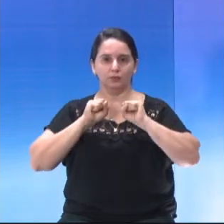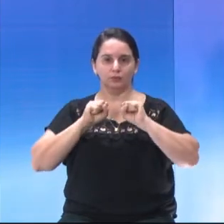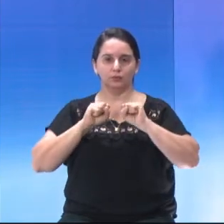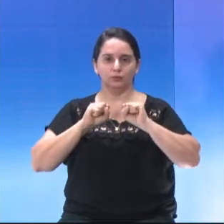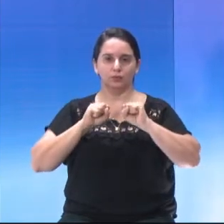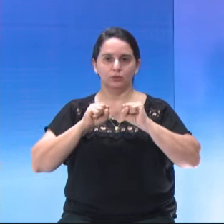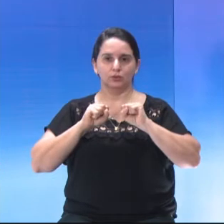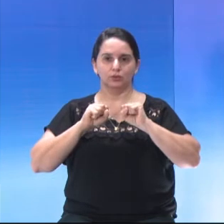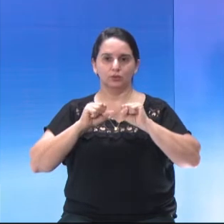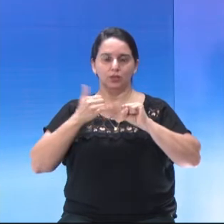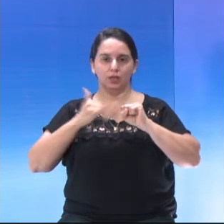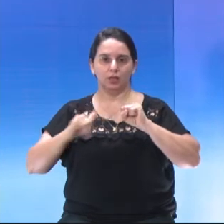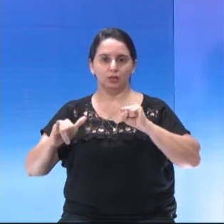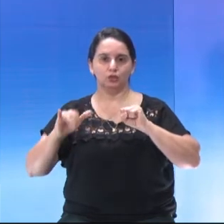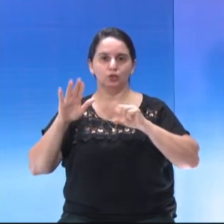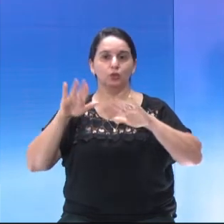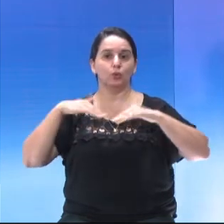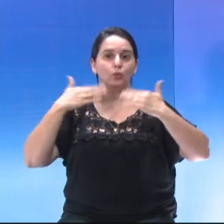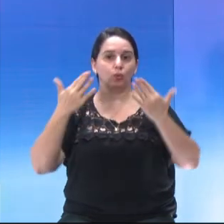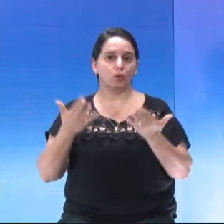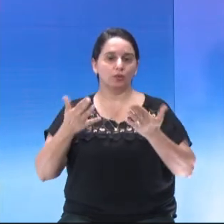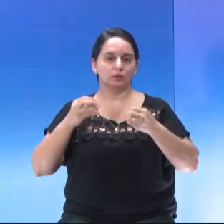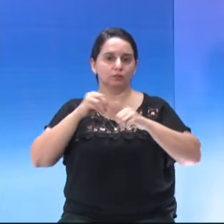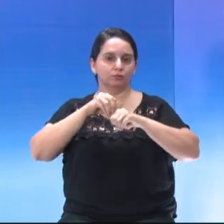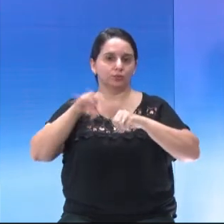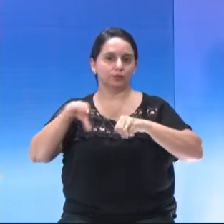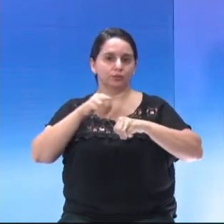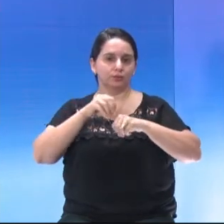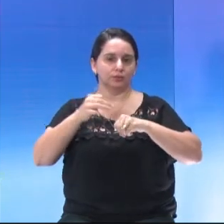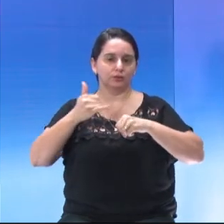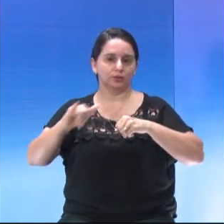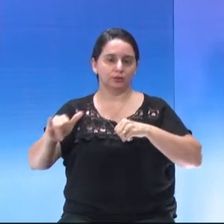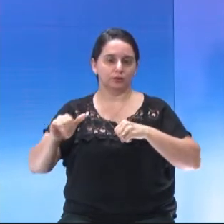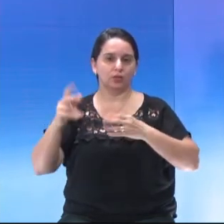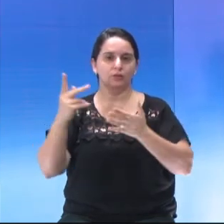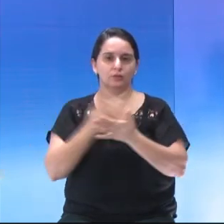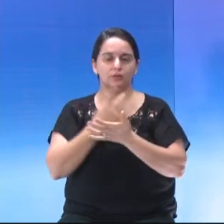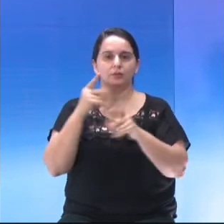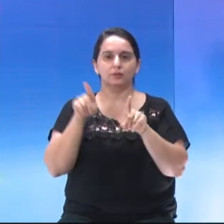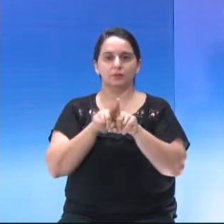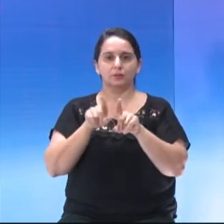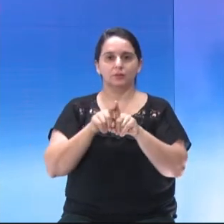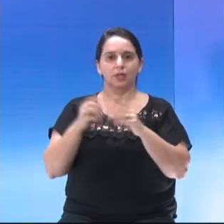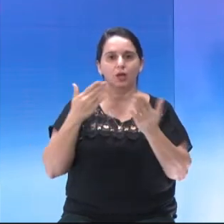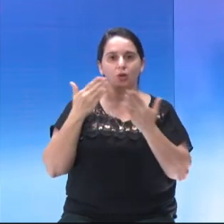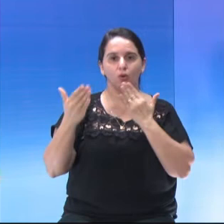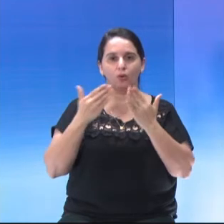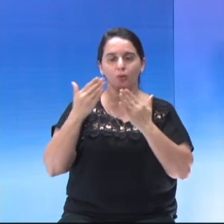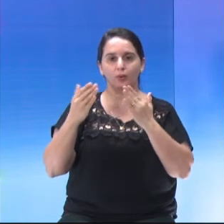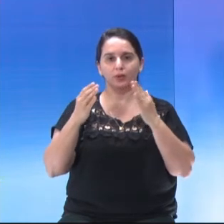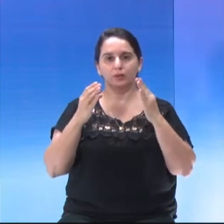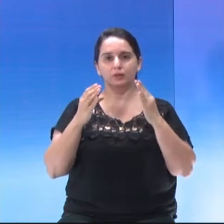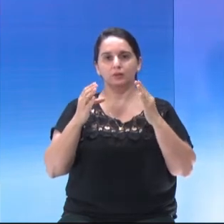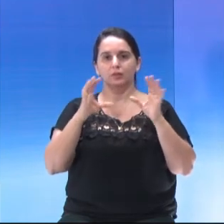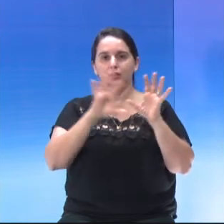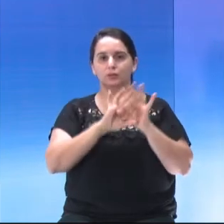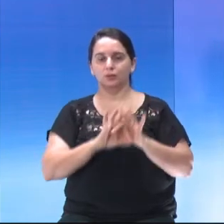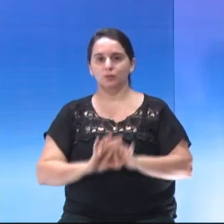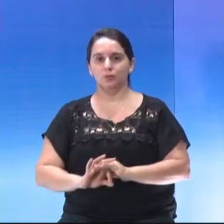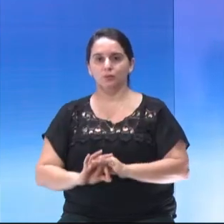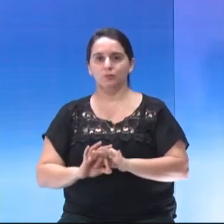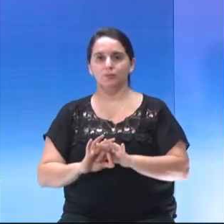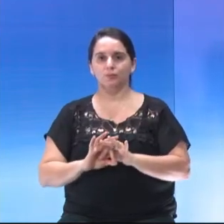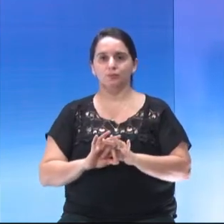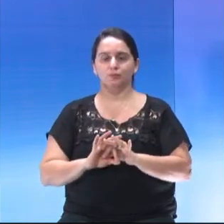absorver energia. E quanto de liberação ou de absorção vai ser. Então, analisando esse contexto, nós vamos